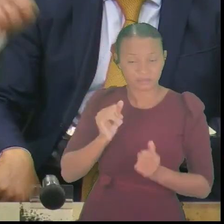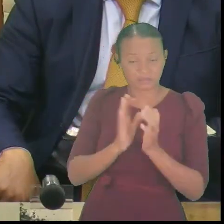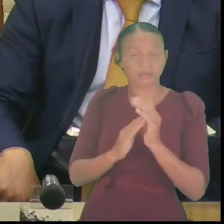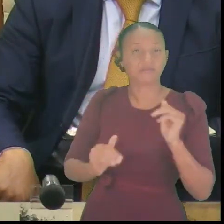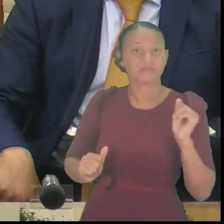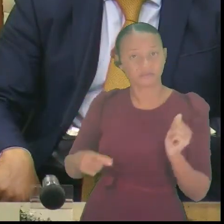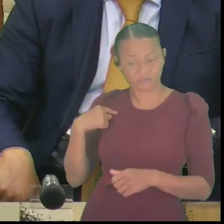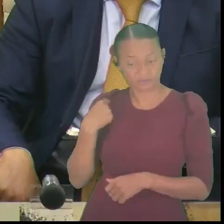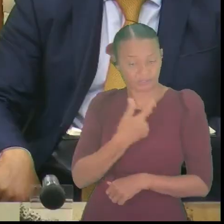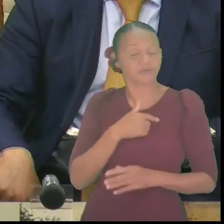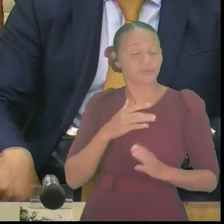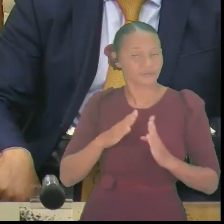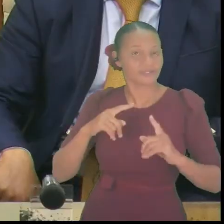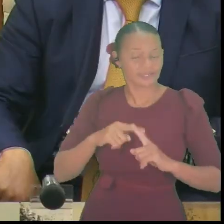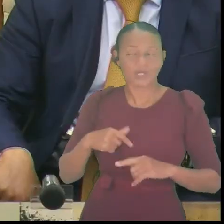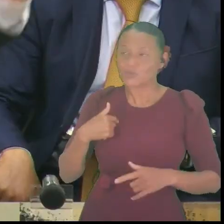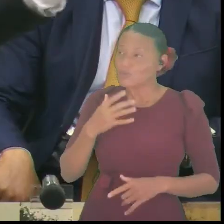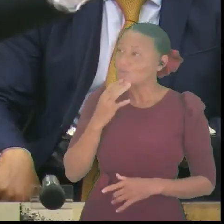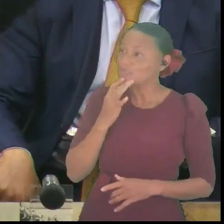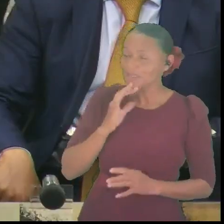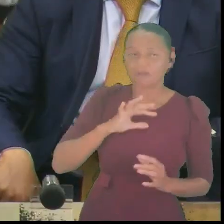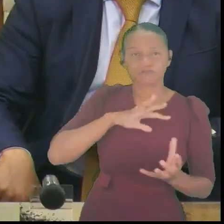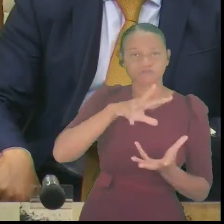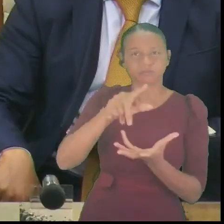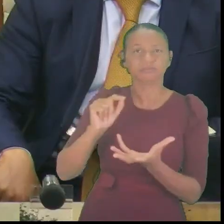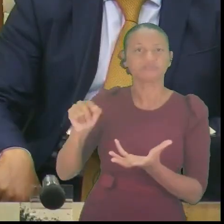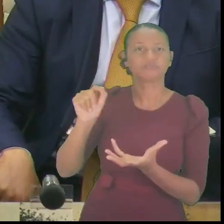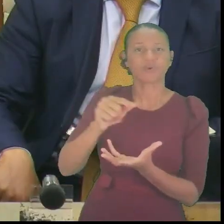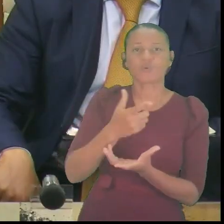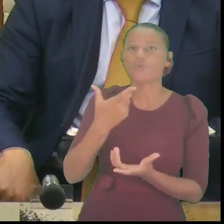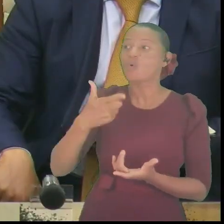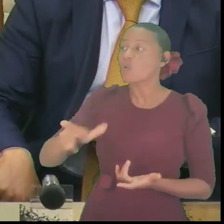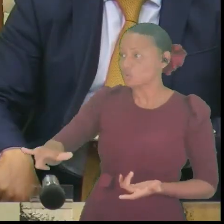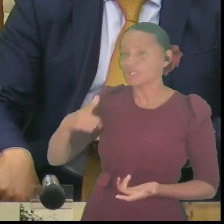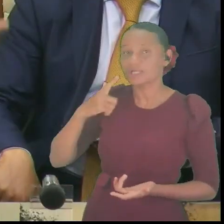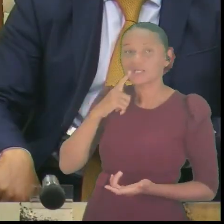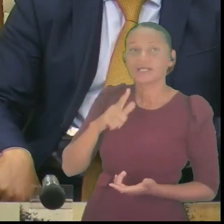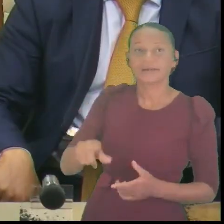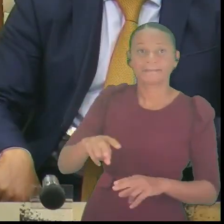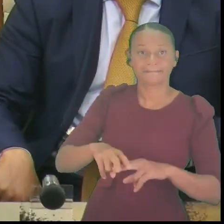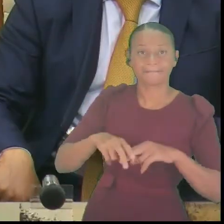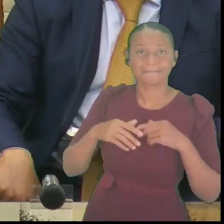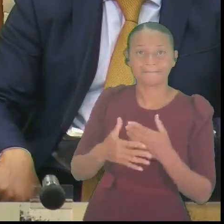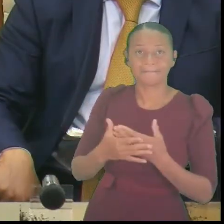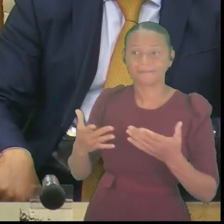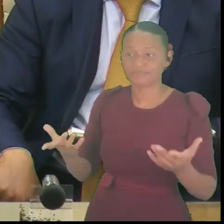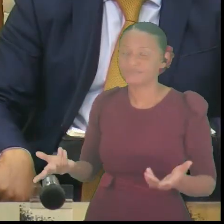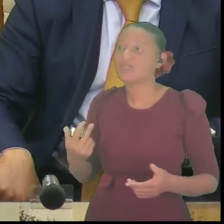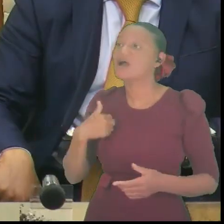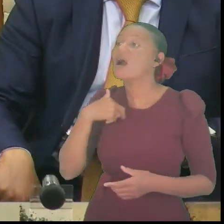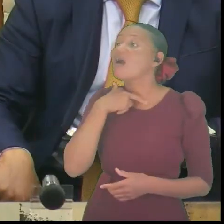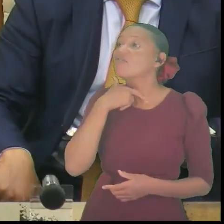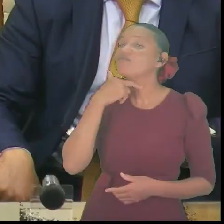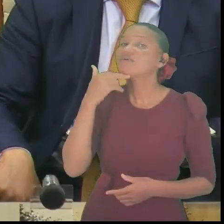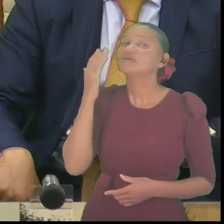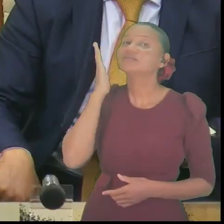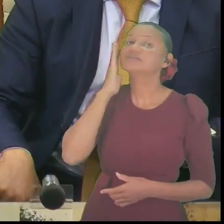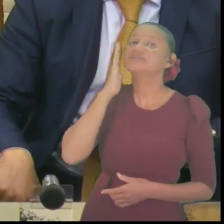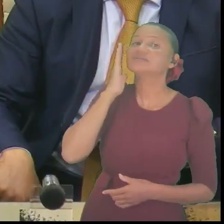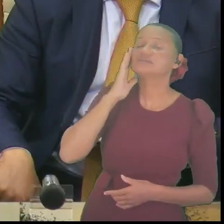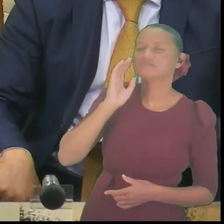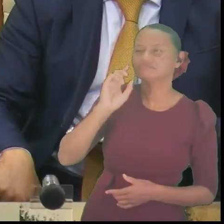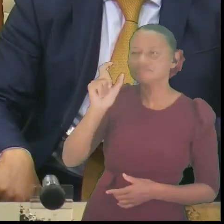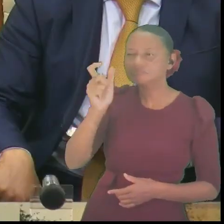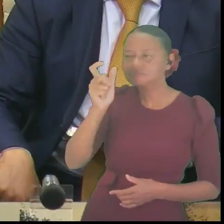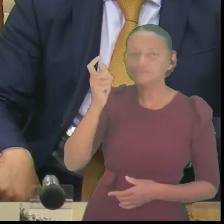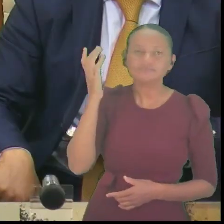Então, por conhecer boa parte do mundo, se você chegar falando outro idioma perto de mim, por causa da entonação do idioma, eu consigo saber mais ou menos de onde é a sua